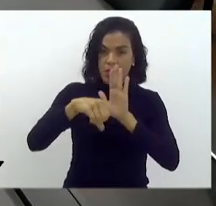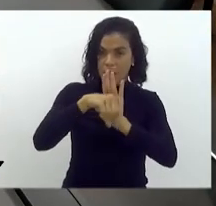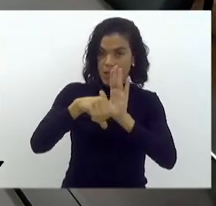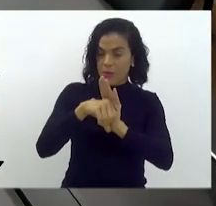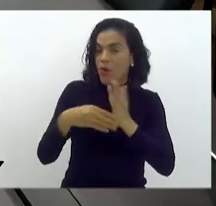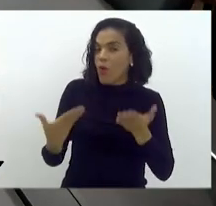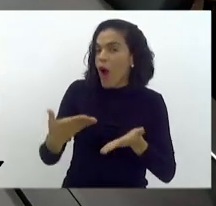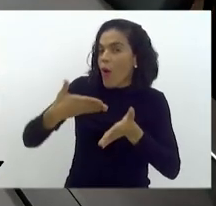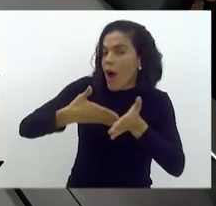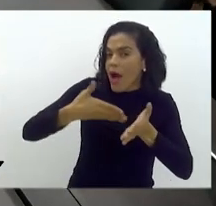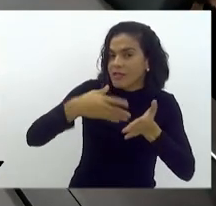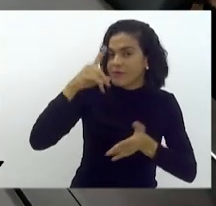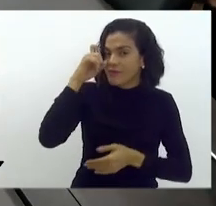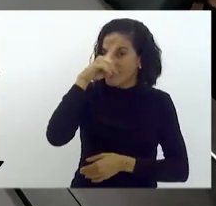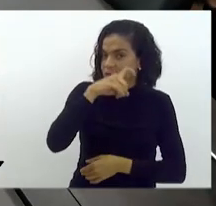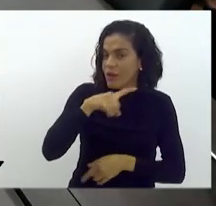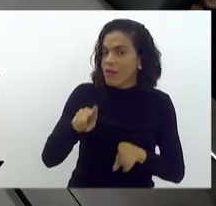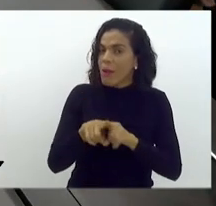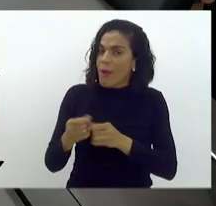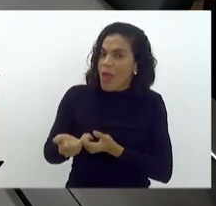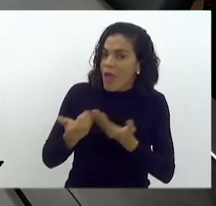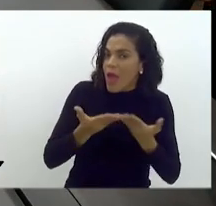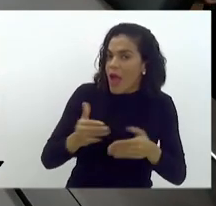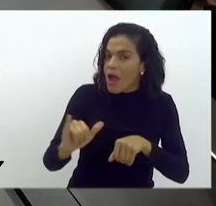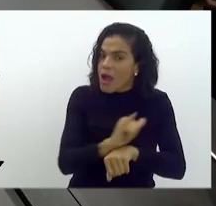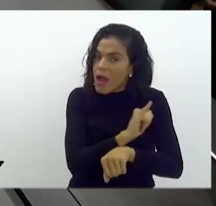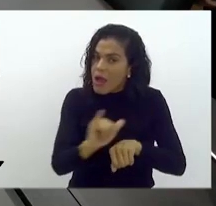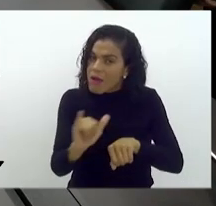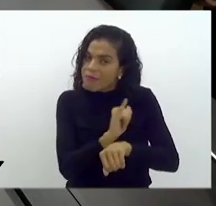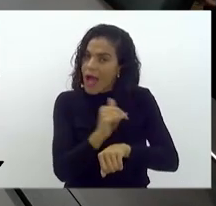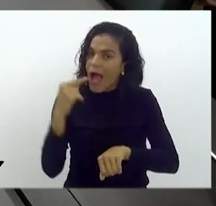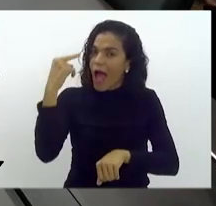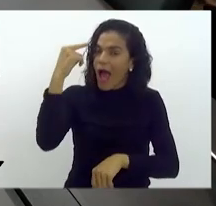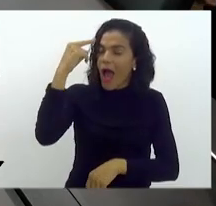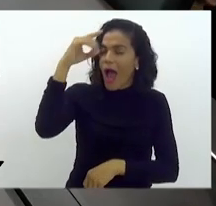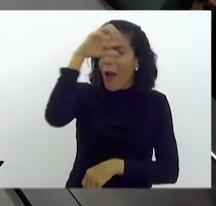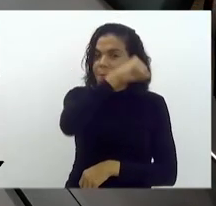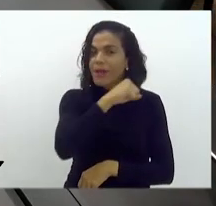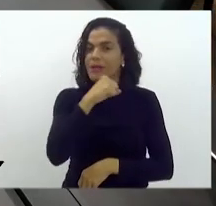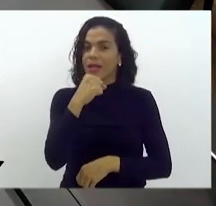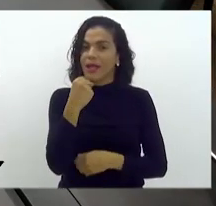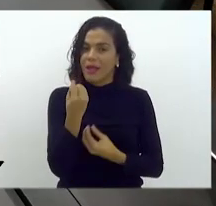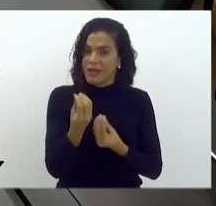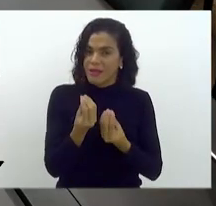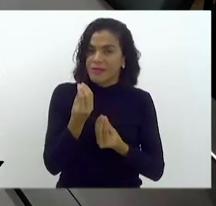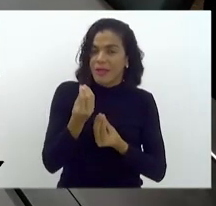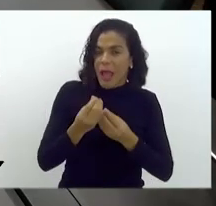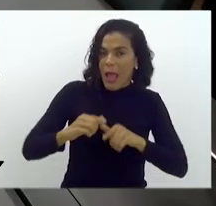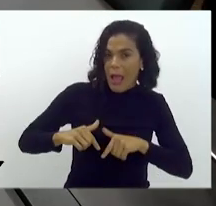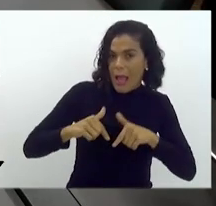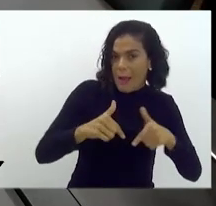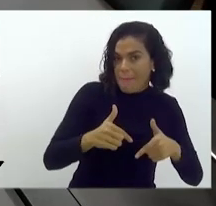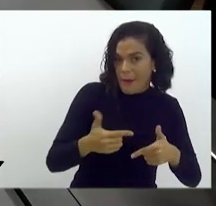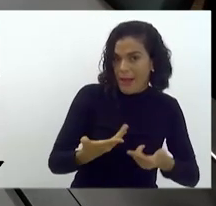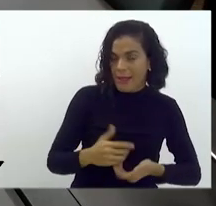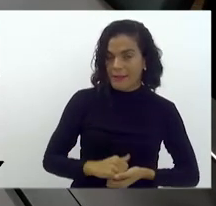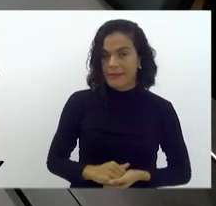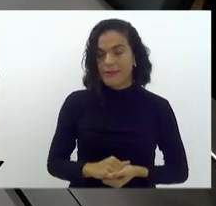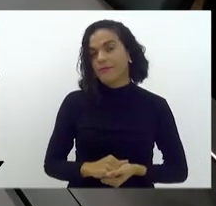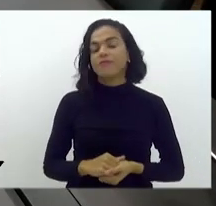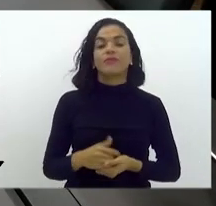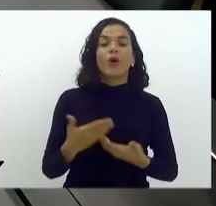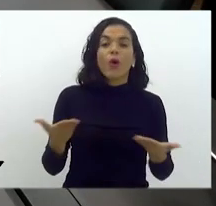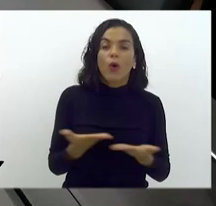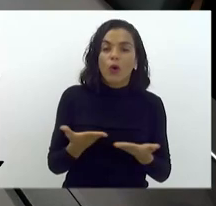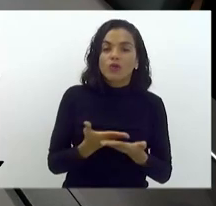e Quais as ferramentas que são importantes para a gente consolidar e materializar a prática desse delito lembrando que